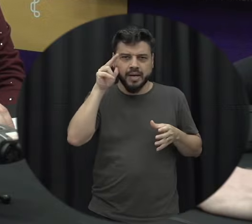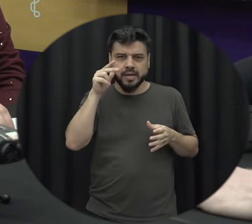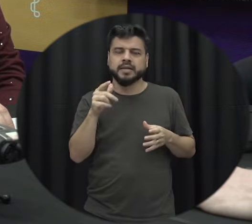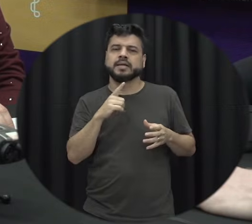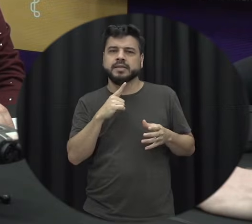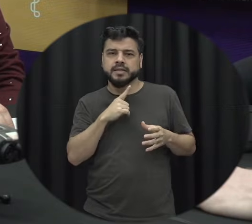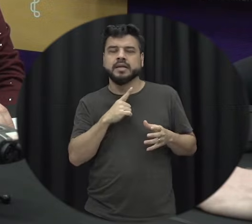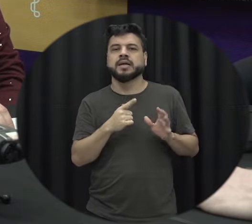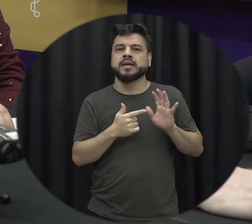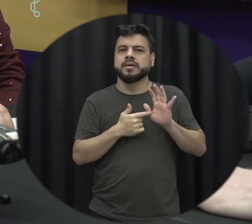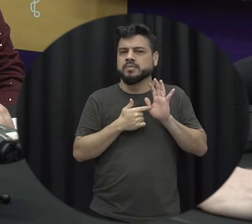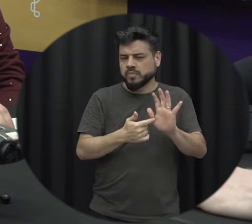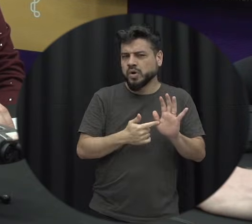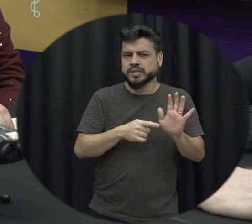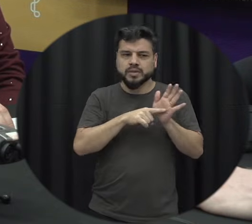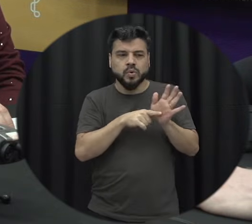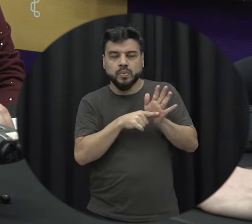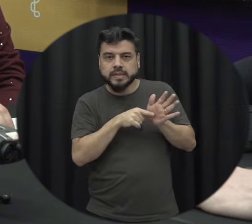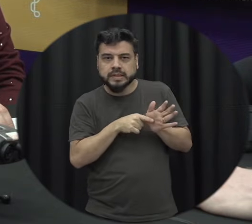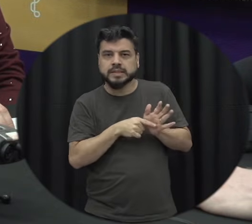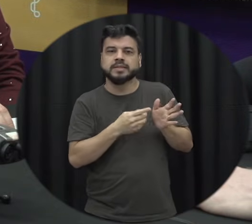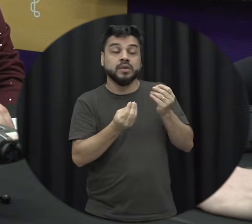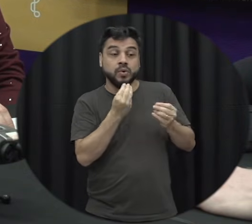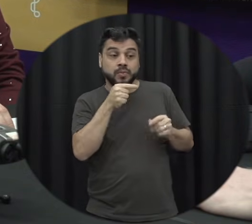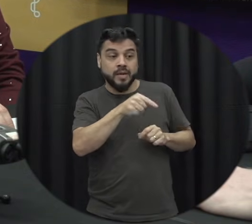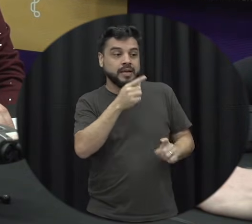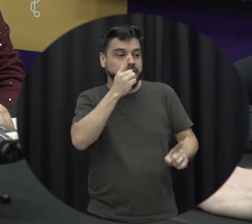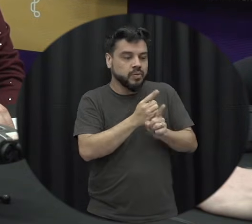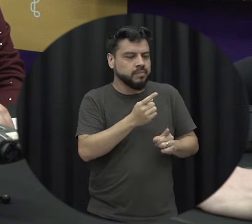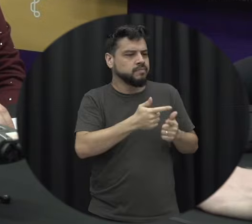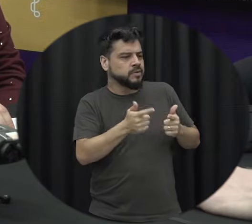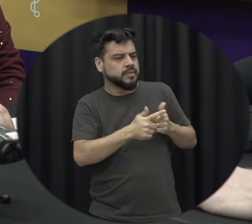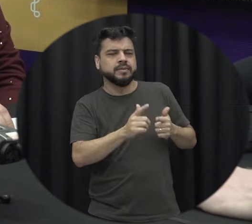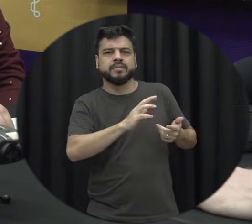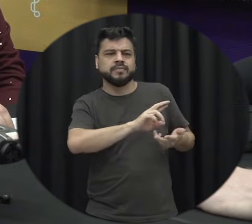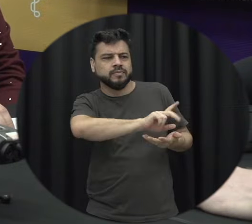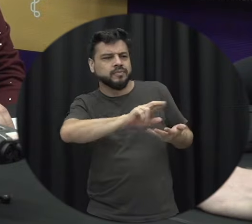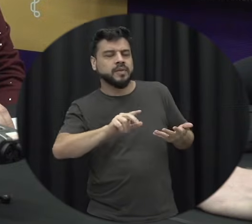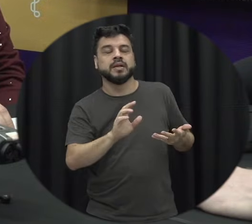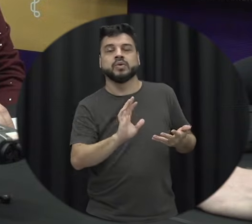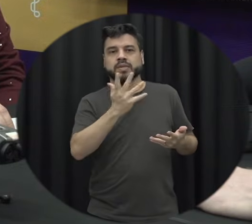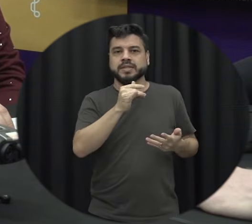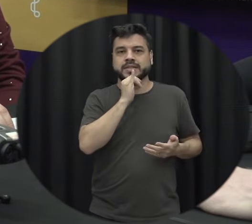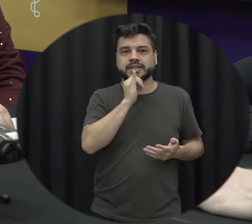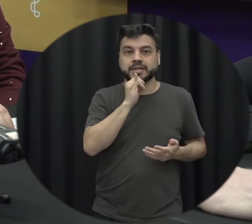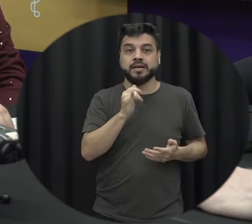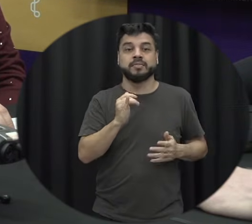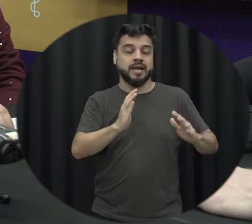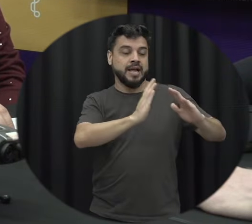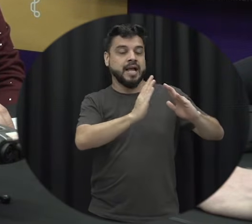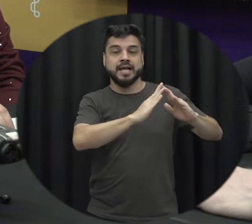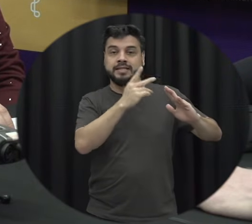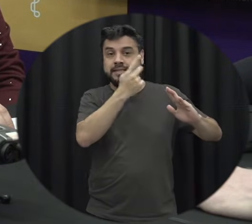algum registro, alguma coisa de como eles lidavam com esses problemas matemáticos cotidianos, né? Por exemplo, para construir uma oca, né,